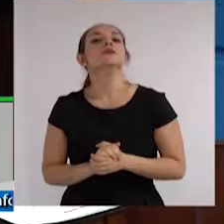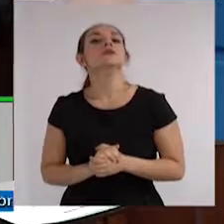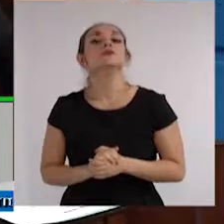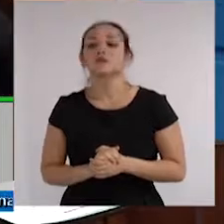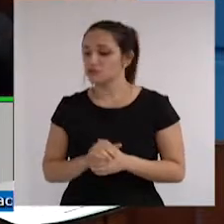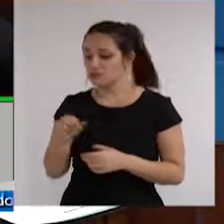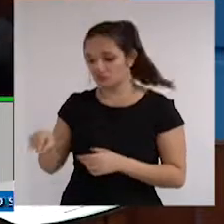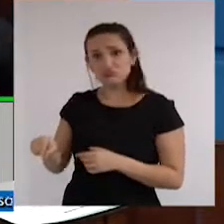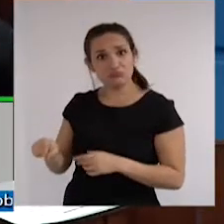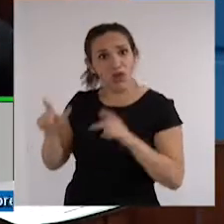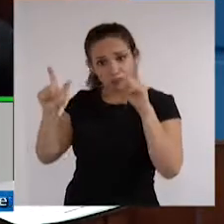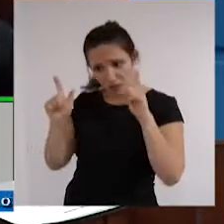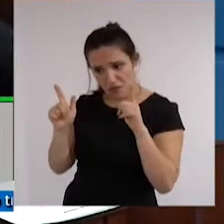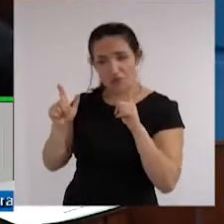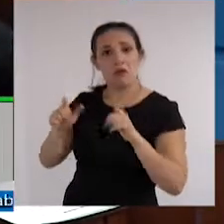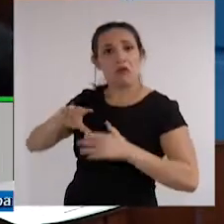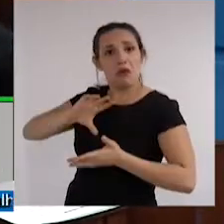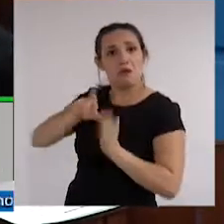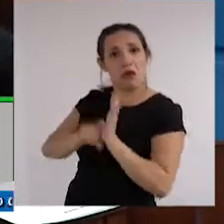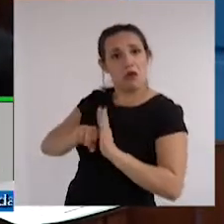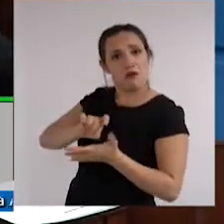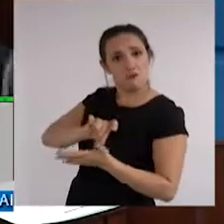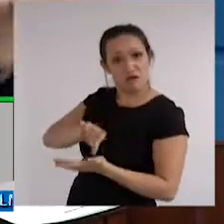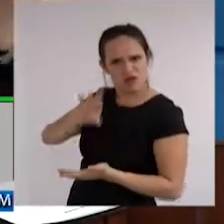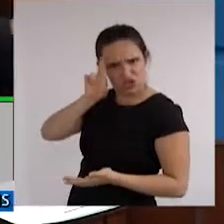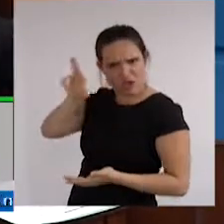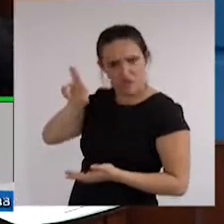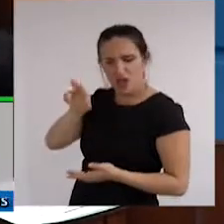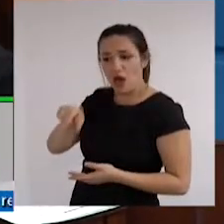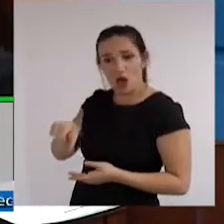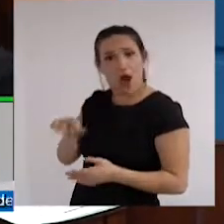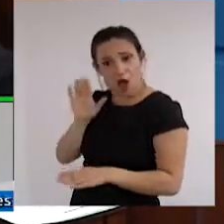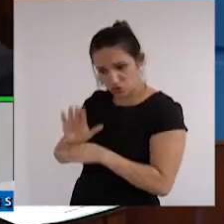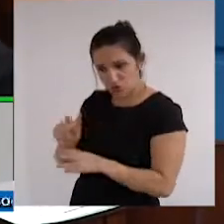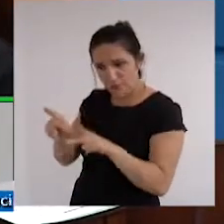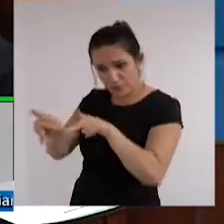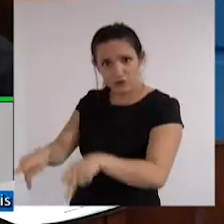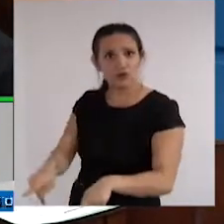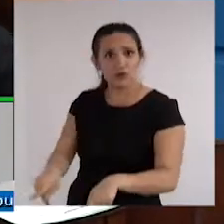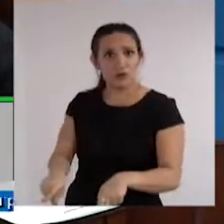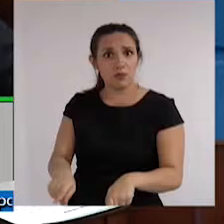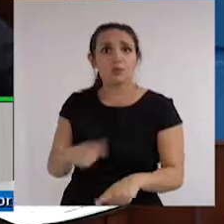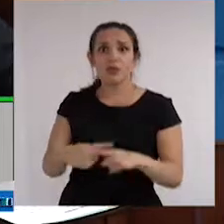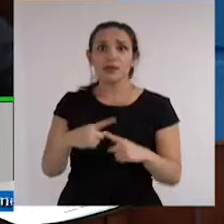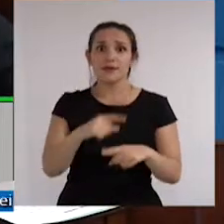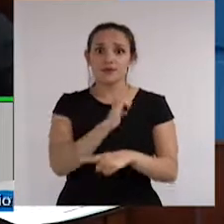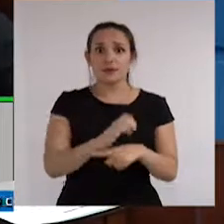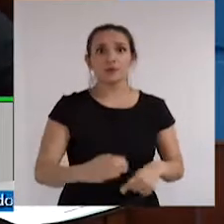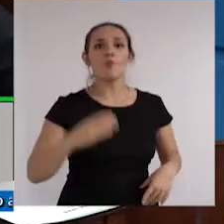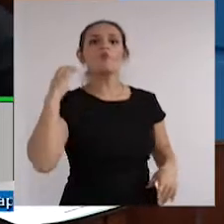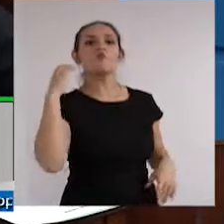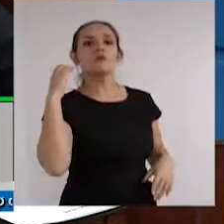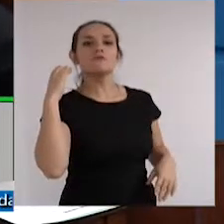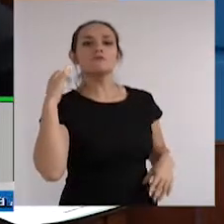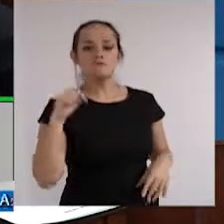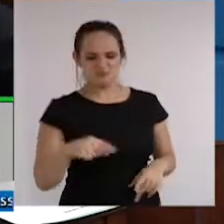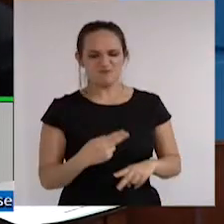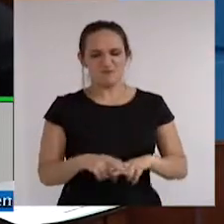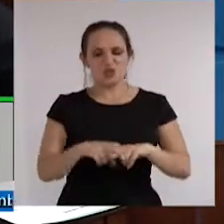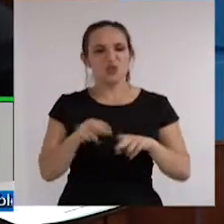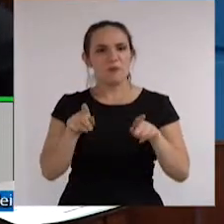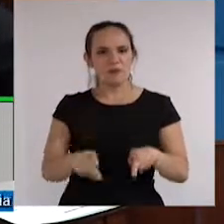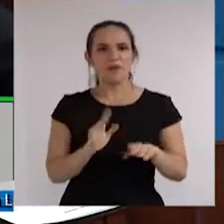comunidade que o Estado não deu. Então, é preciso que nós possamos estudar